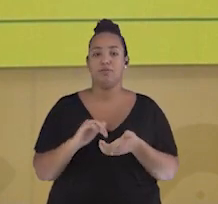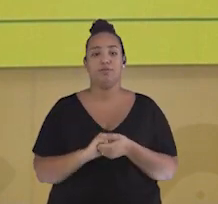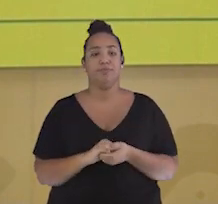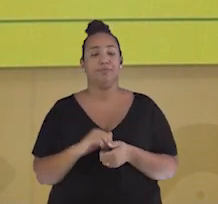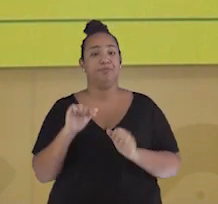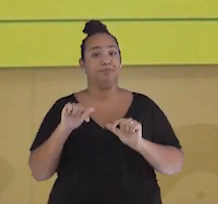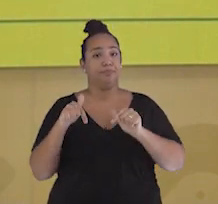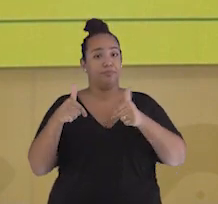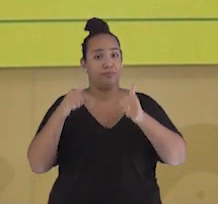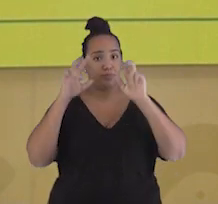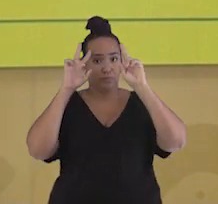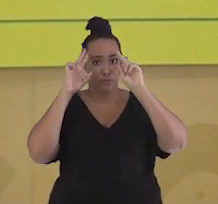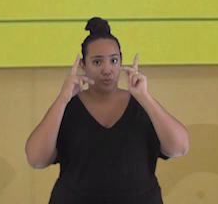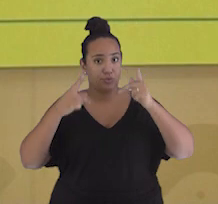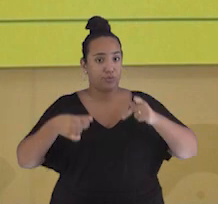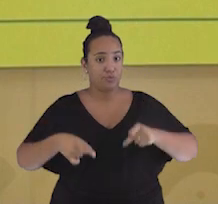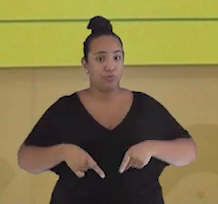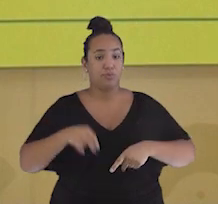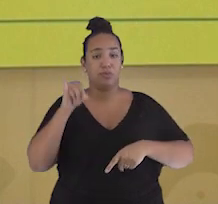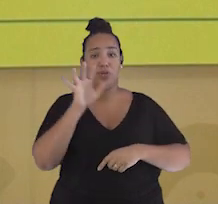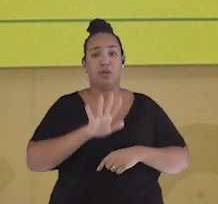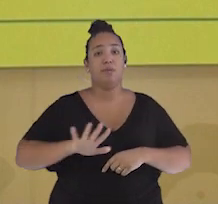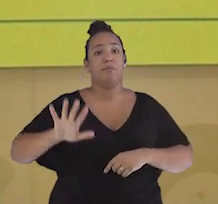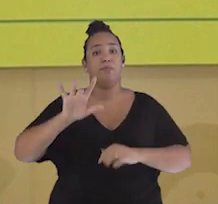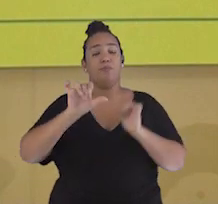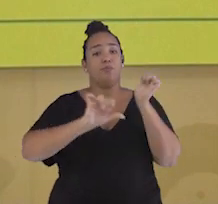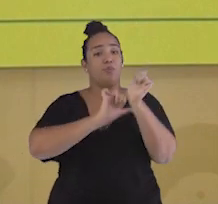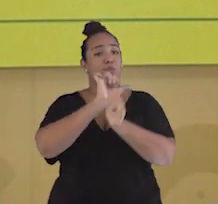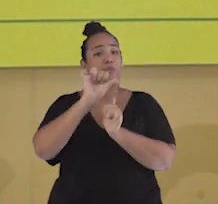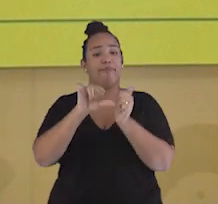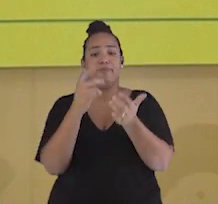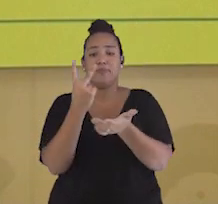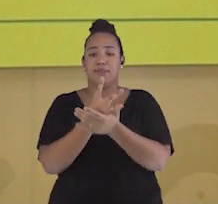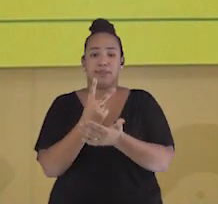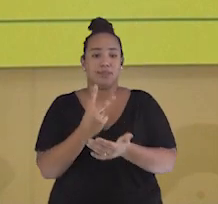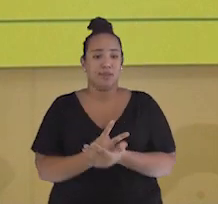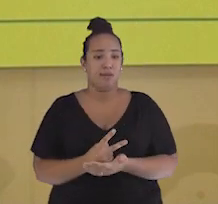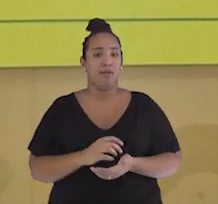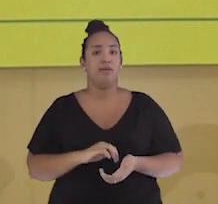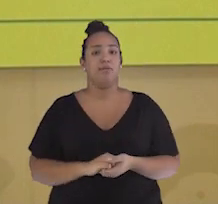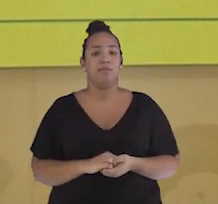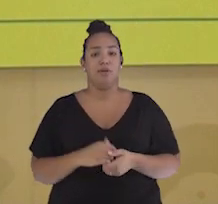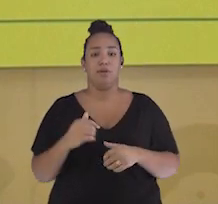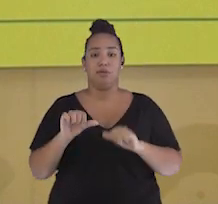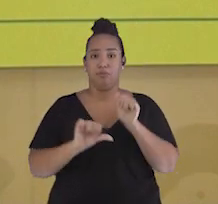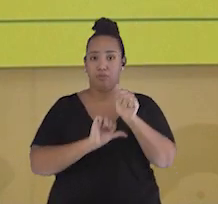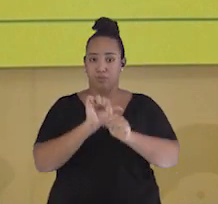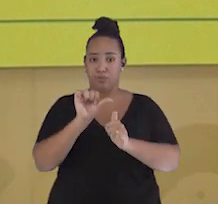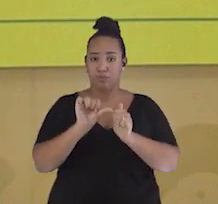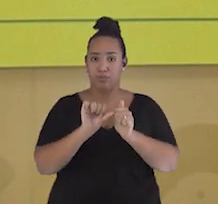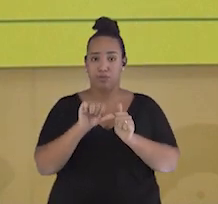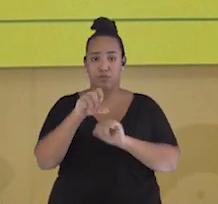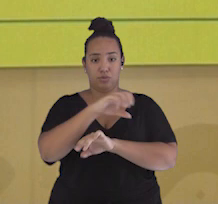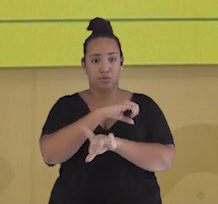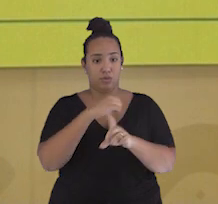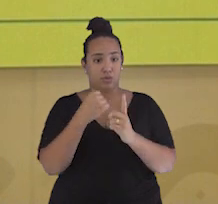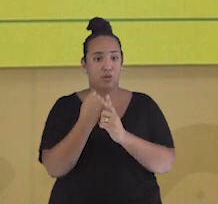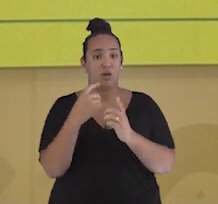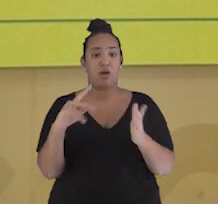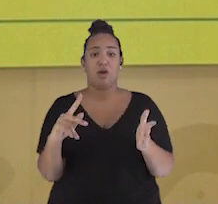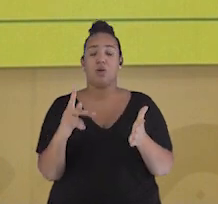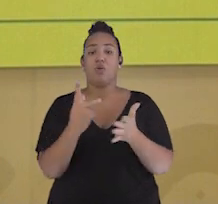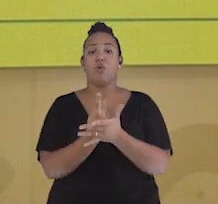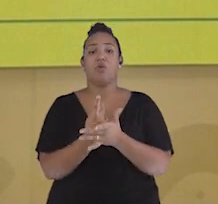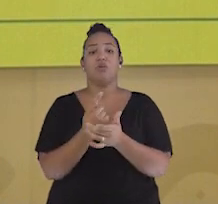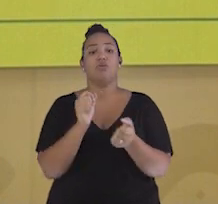origem à expansão dos locais de moradia e ao comércio. E não foram só essas duas regiões que mudaram. A ação dos seres humanos